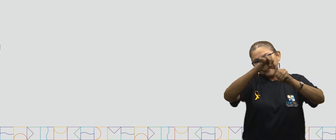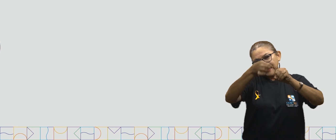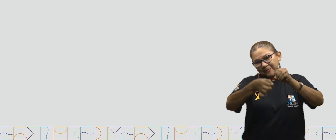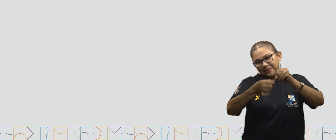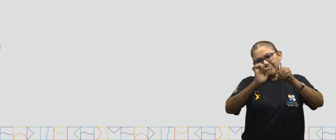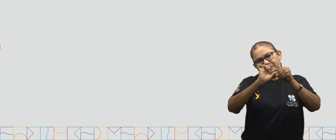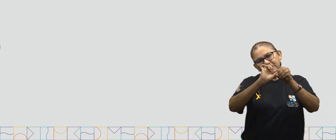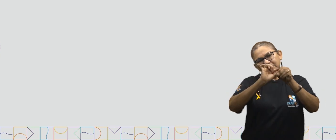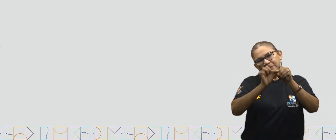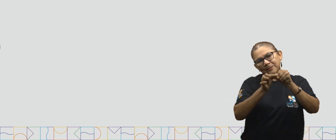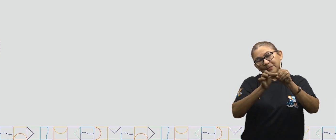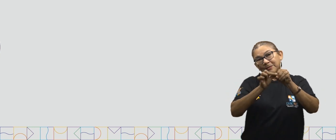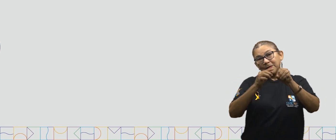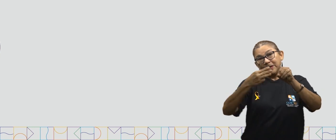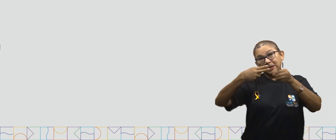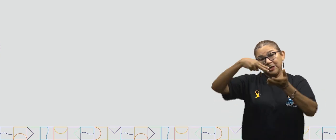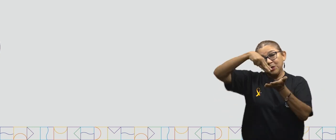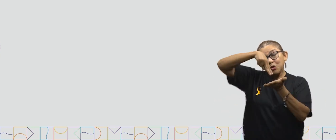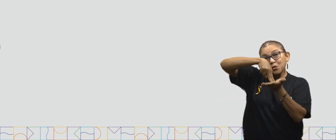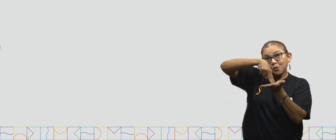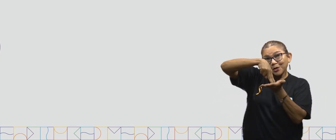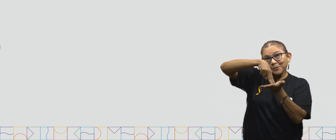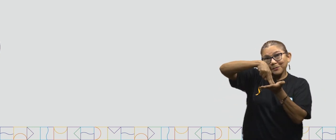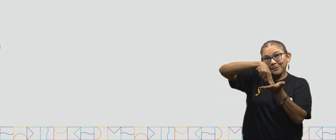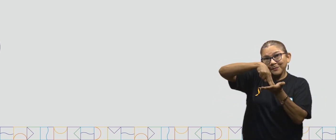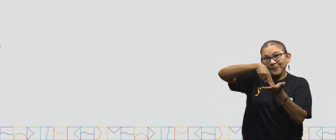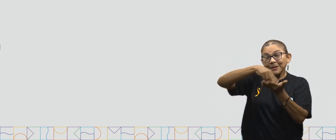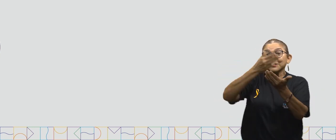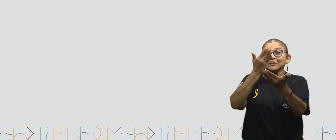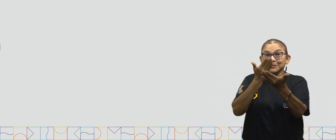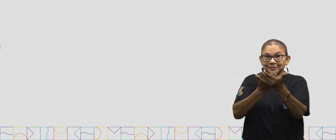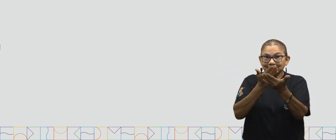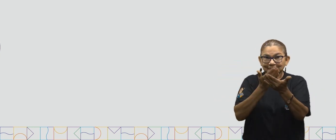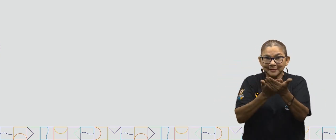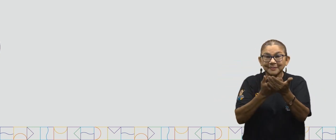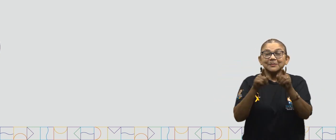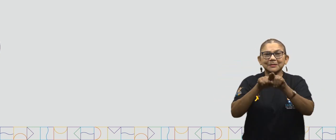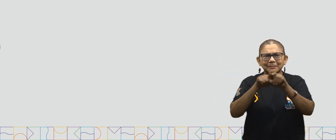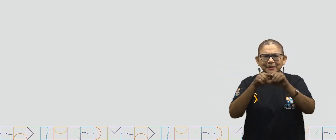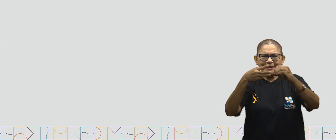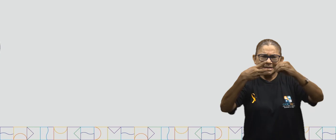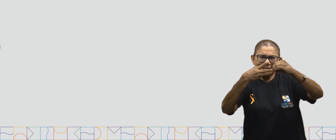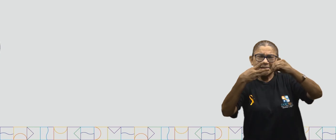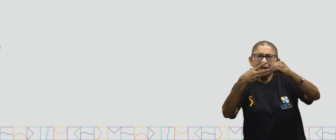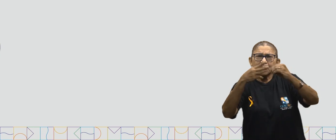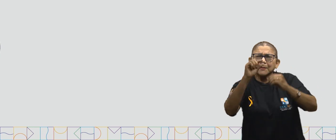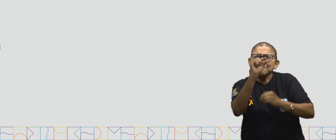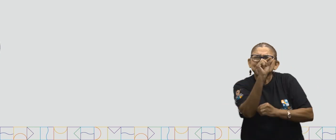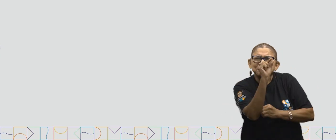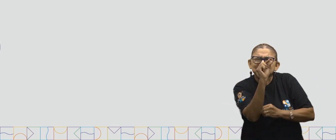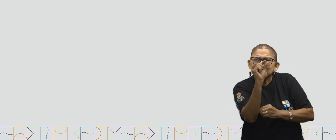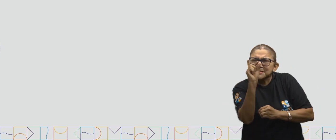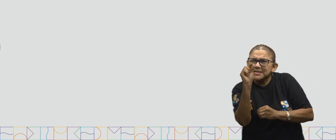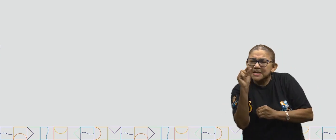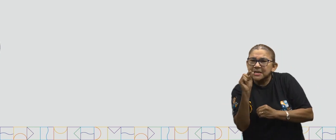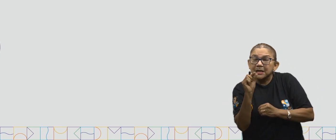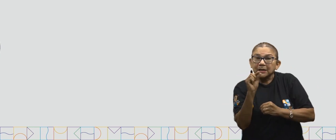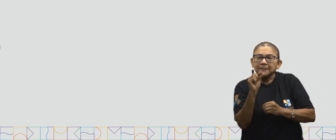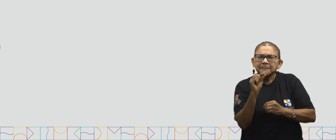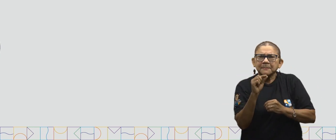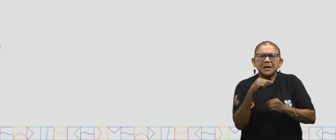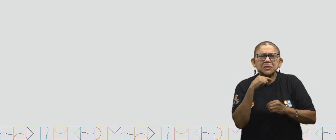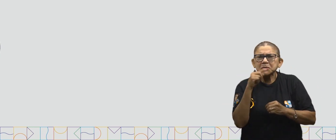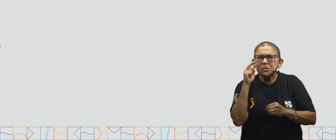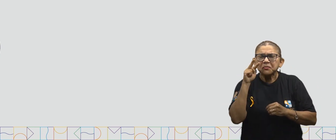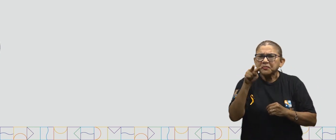celular, citoplasma e núcleo. Estudamos também que as células são muito pequenas. A maneira de observá-las